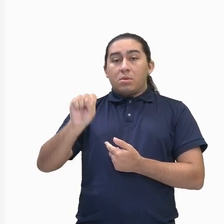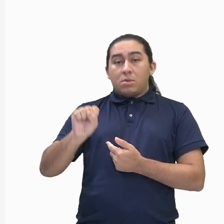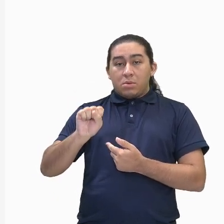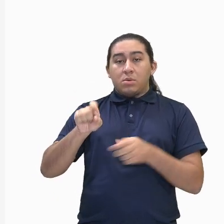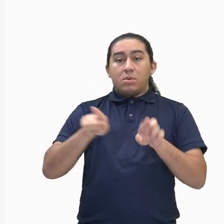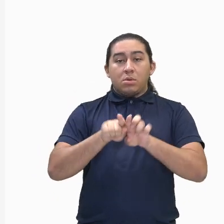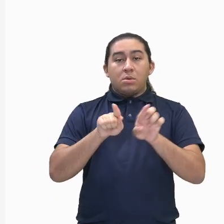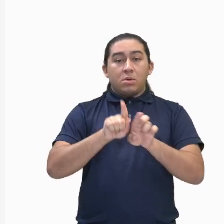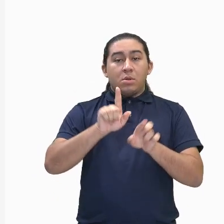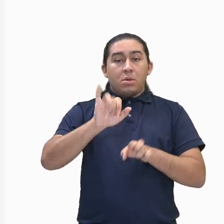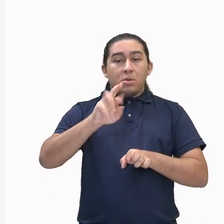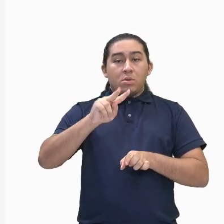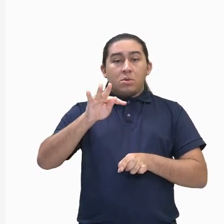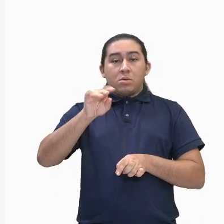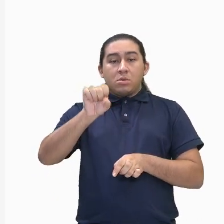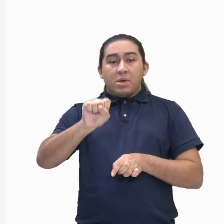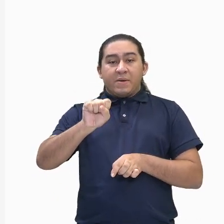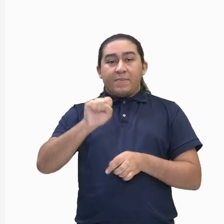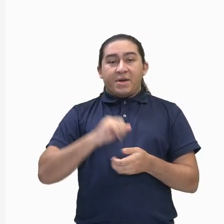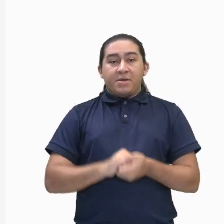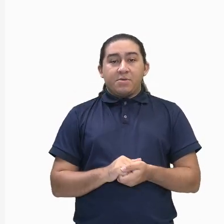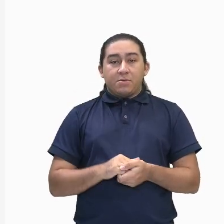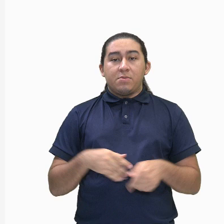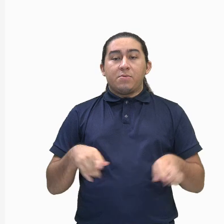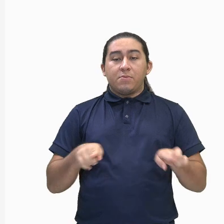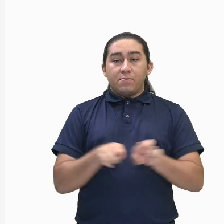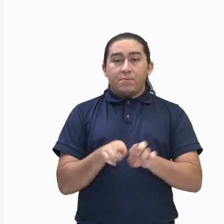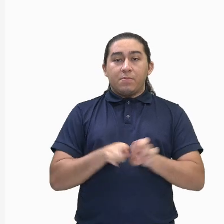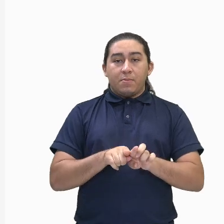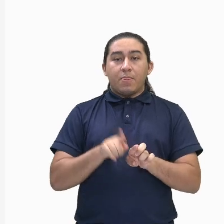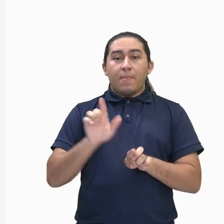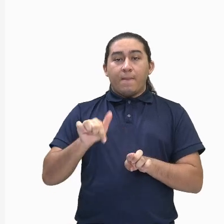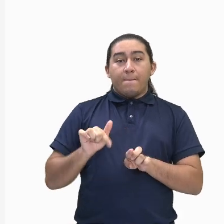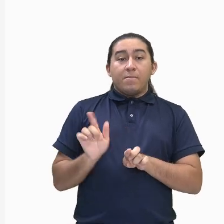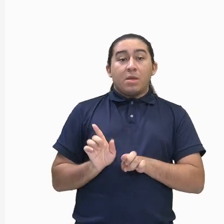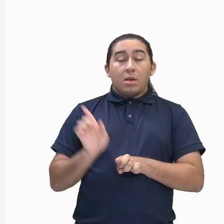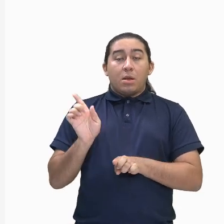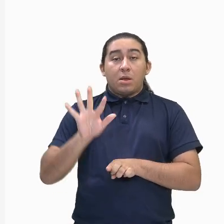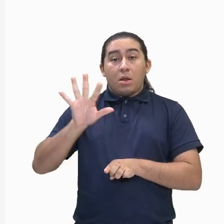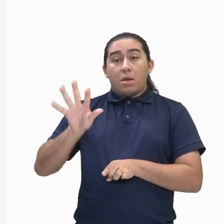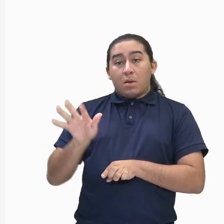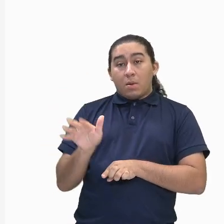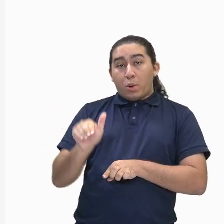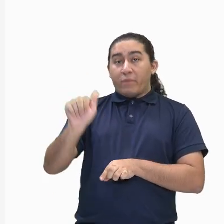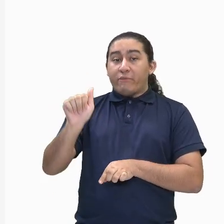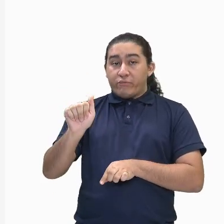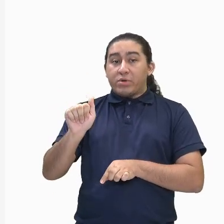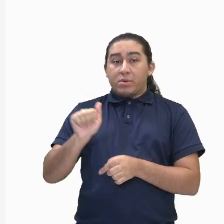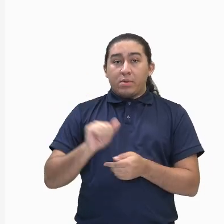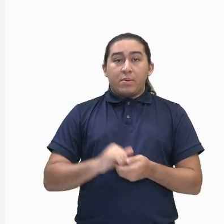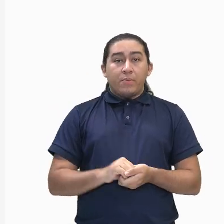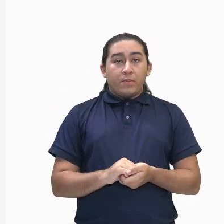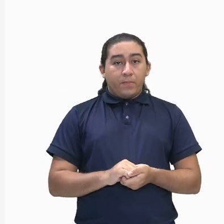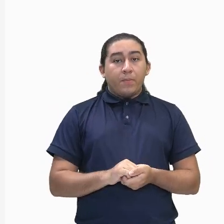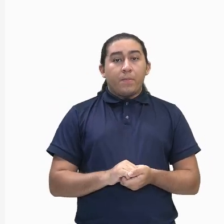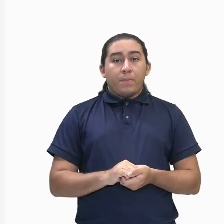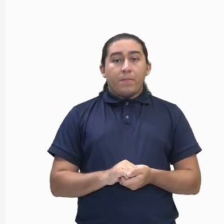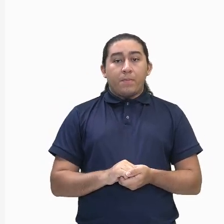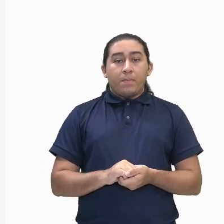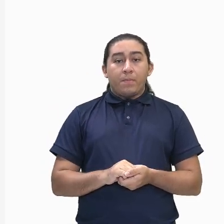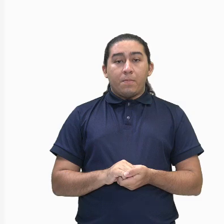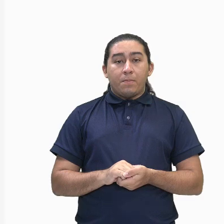África Ocidental. Então você compreende que a posição